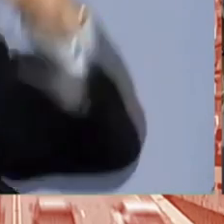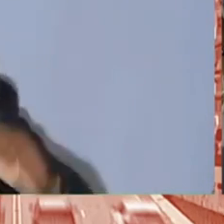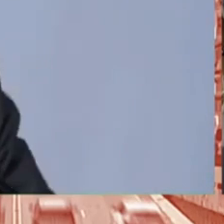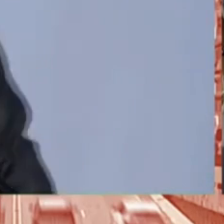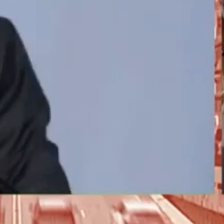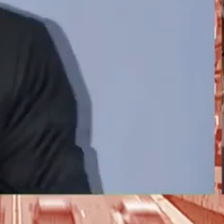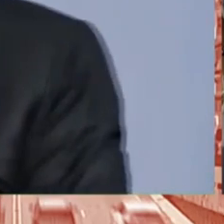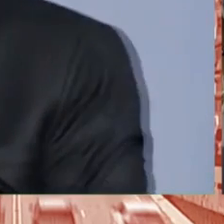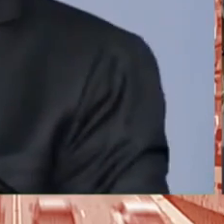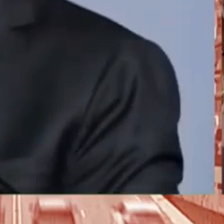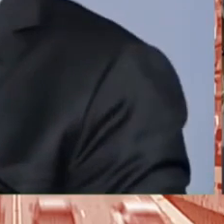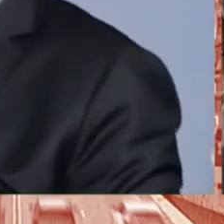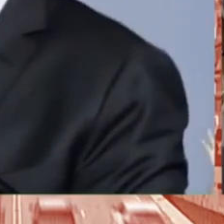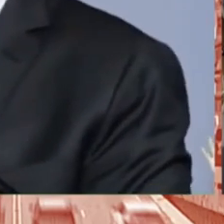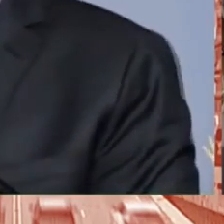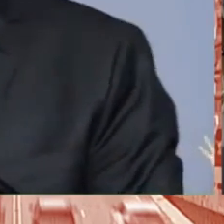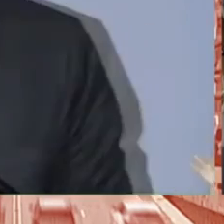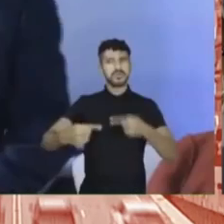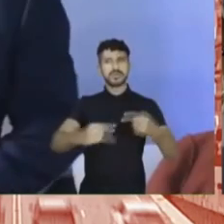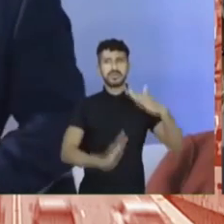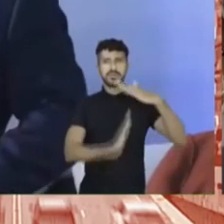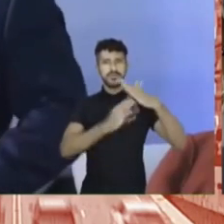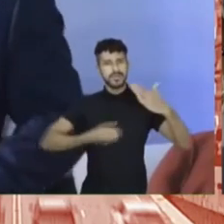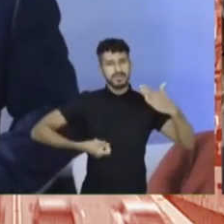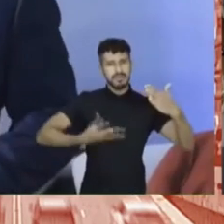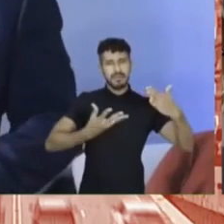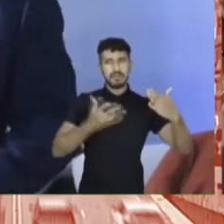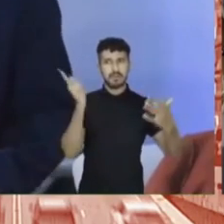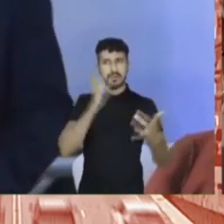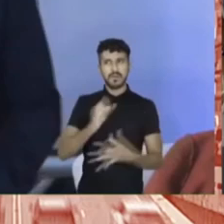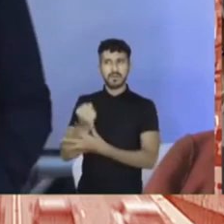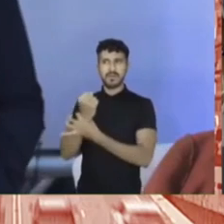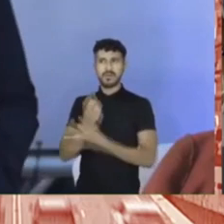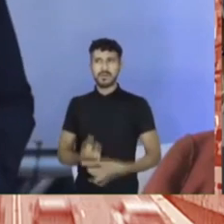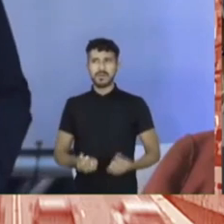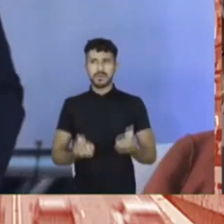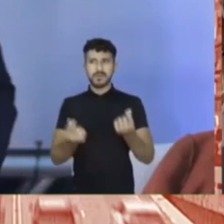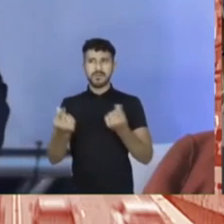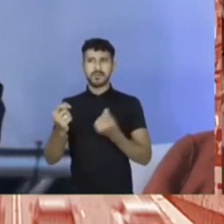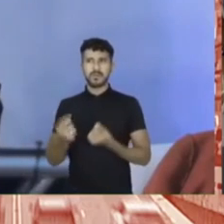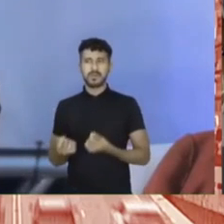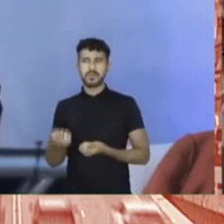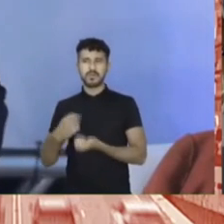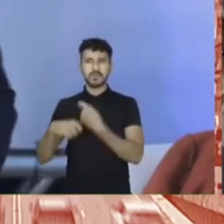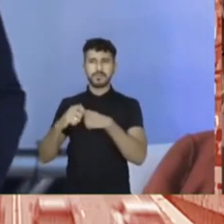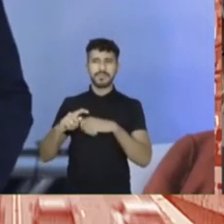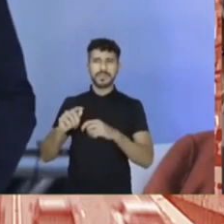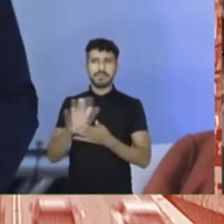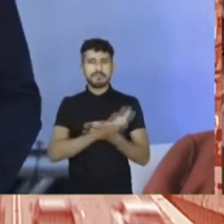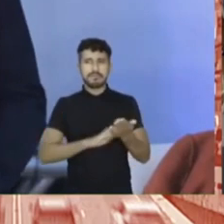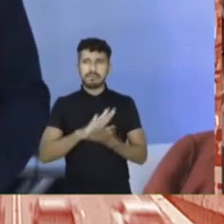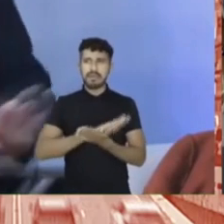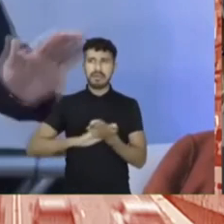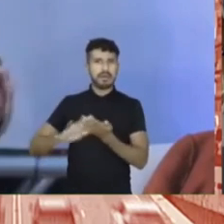agora aquelas ex-adversários, ex-desafetos, né? Seja o Felipe Neto, que foi muito crítico no YouTube a Dilma, né?